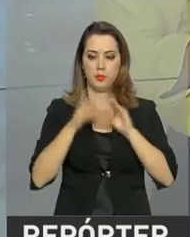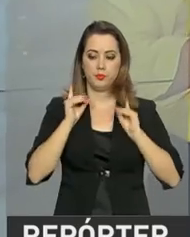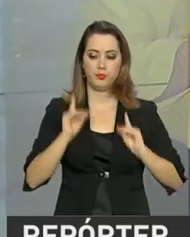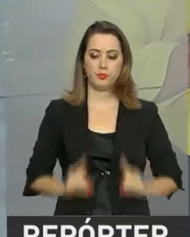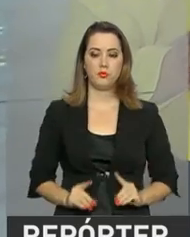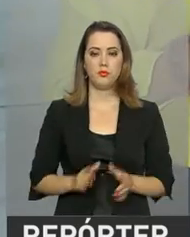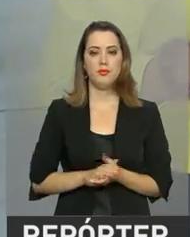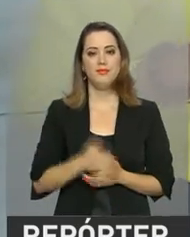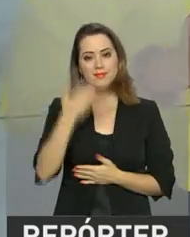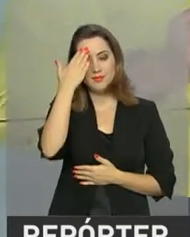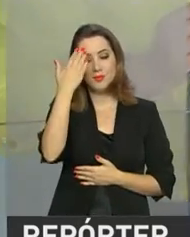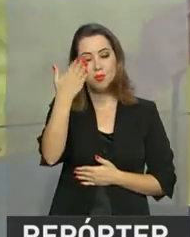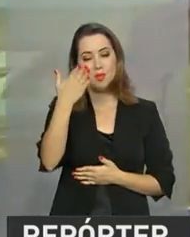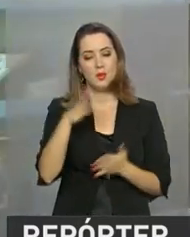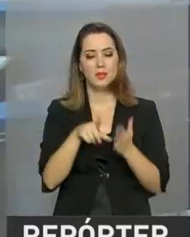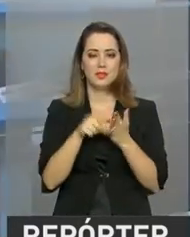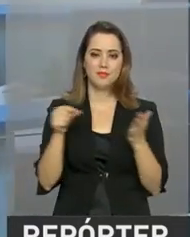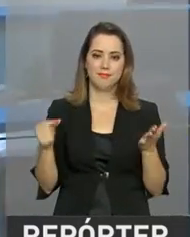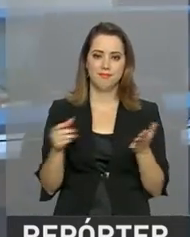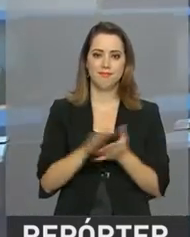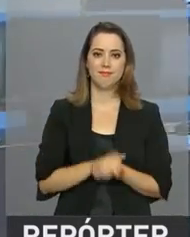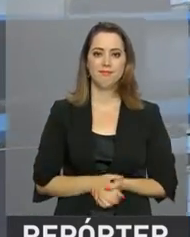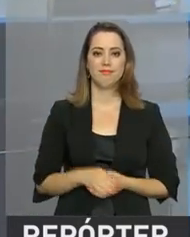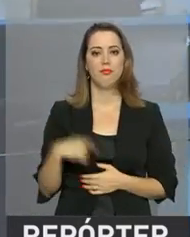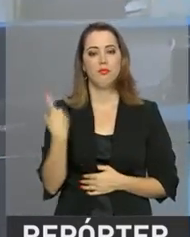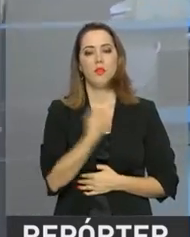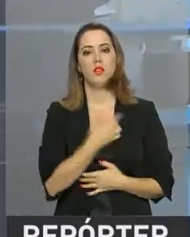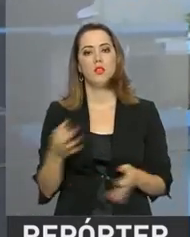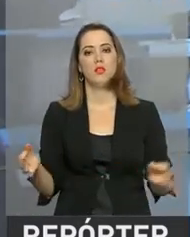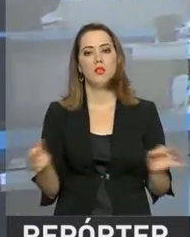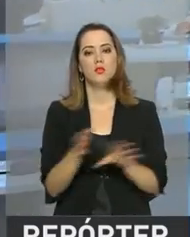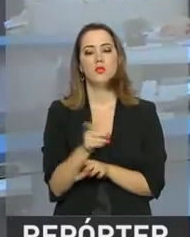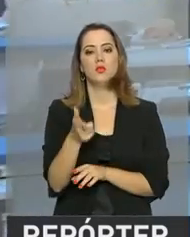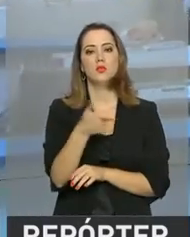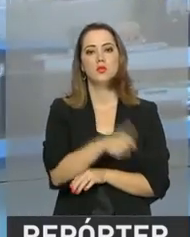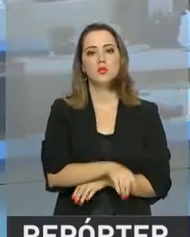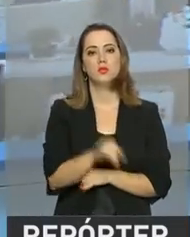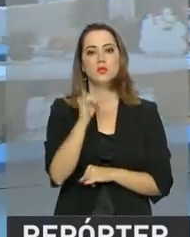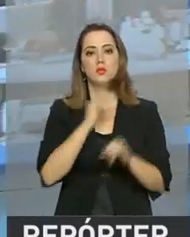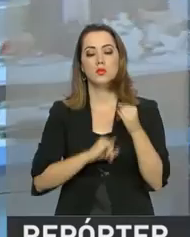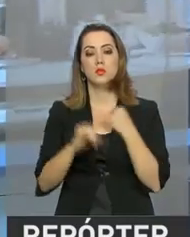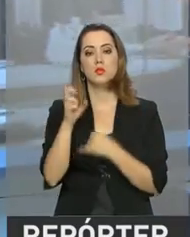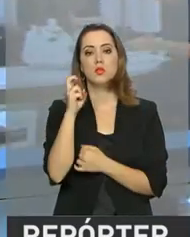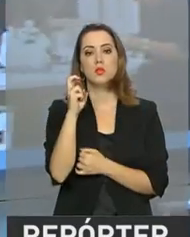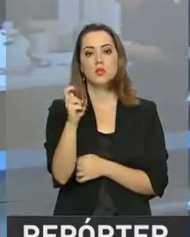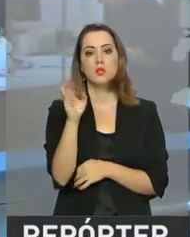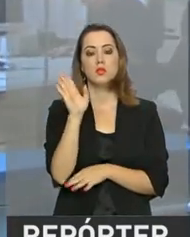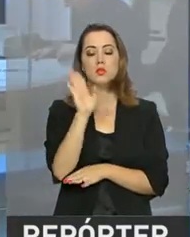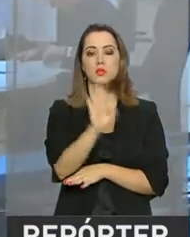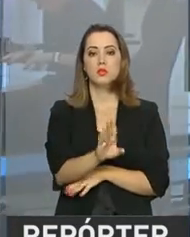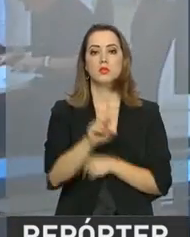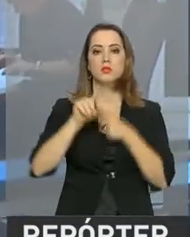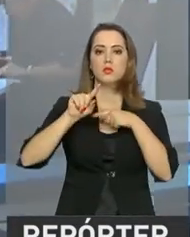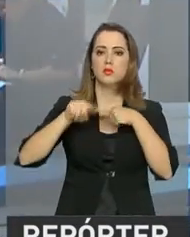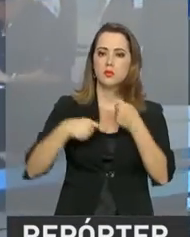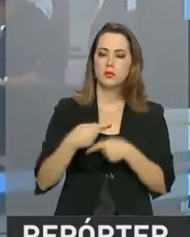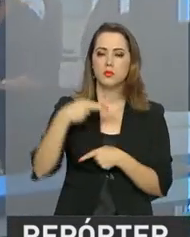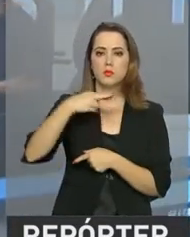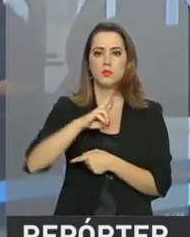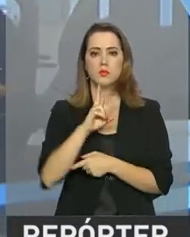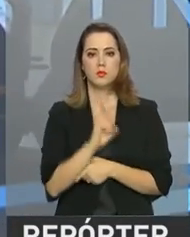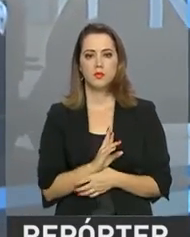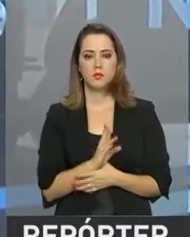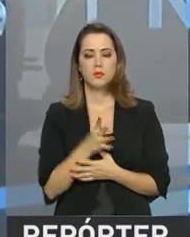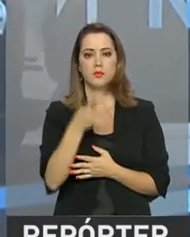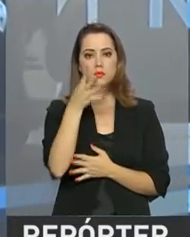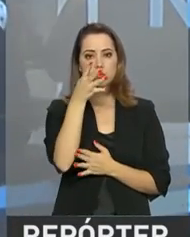pelas suas informações do palácio do planalto e nós ficamos por aqui voltamos a qualquer momento com outras informações ou às cinco da tarde na próxima